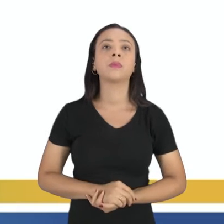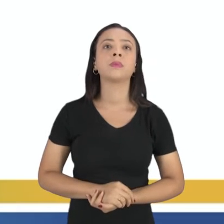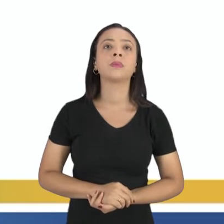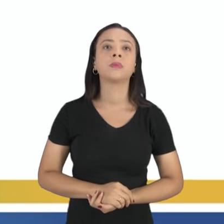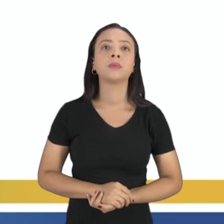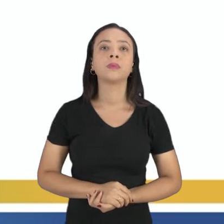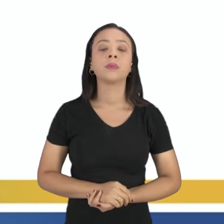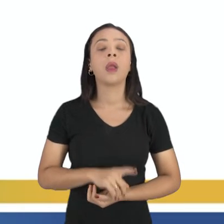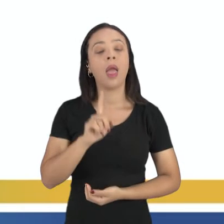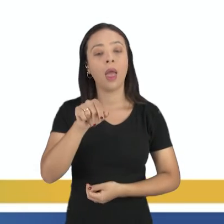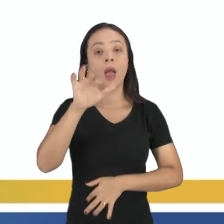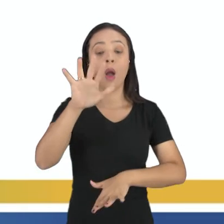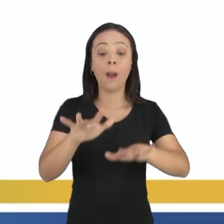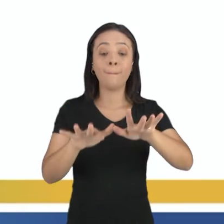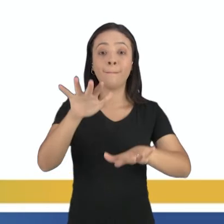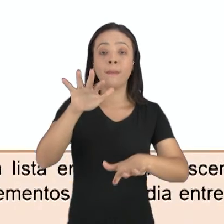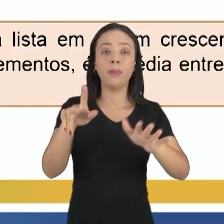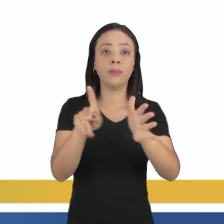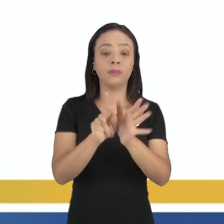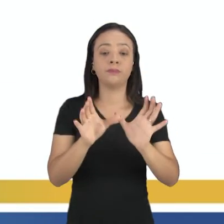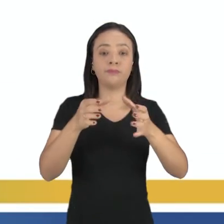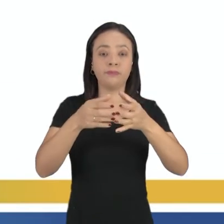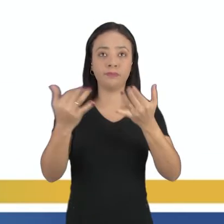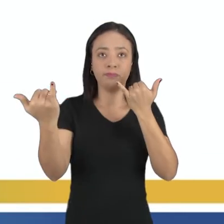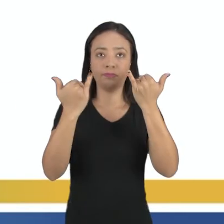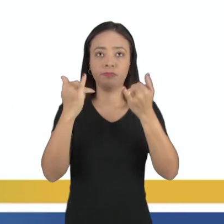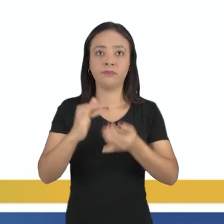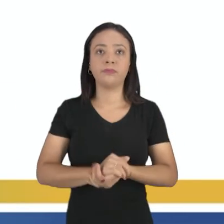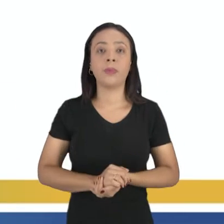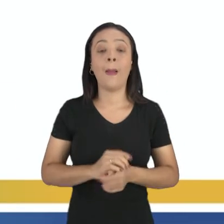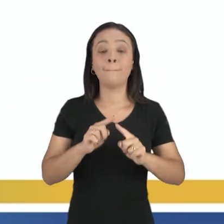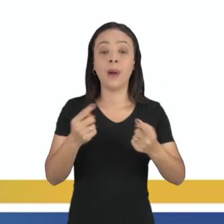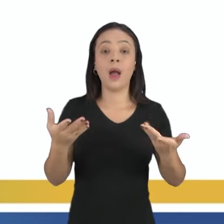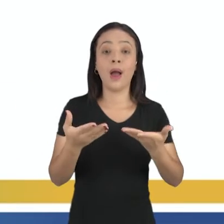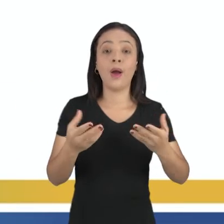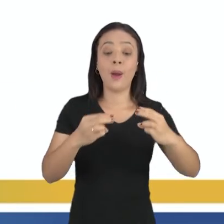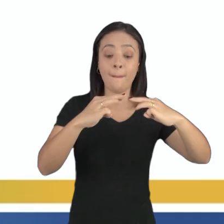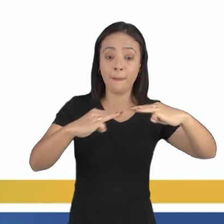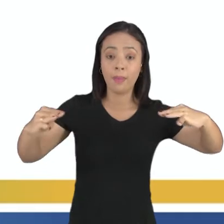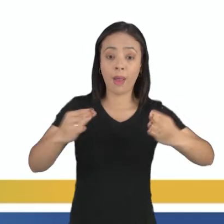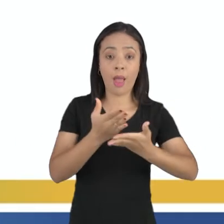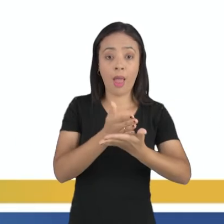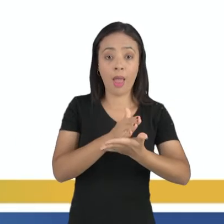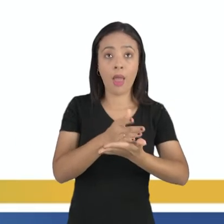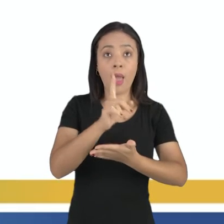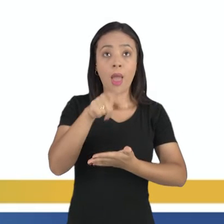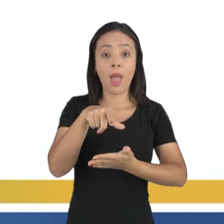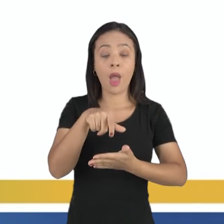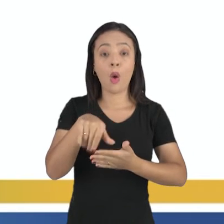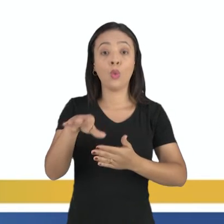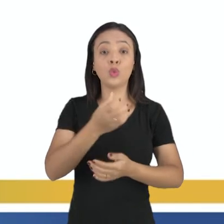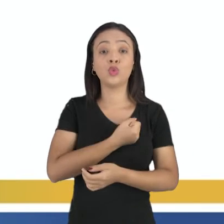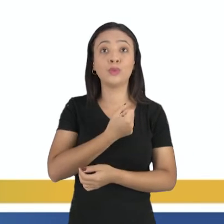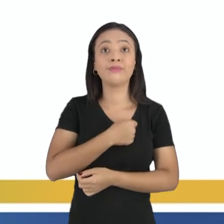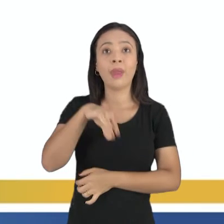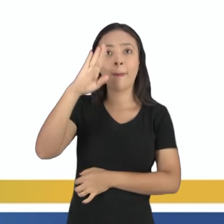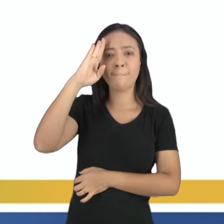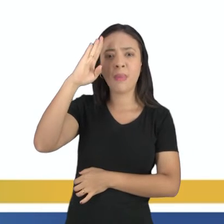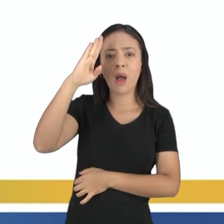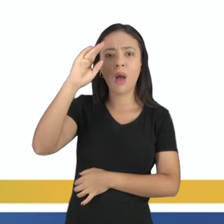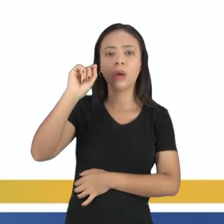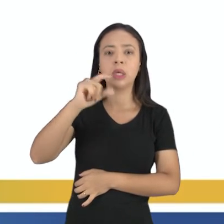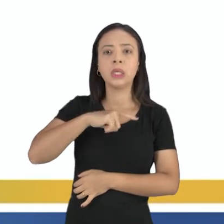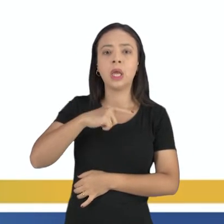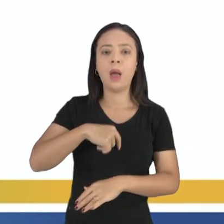361,1 aí como média desse conjunto de dados. Já a mediana, ela será o número central, né, de uma lista em